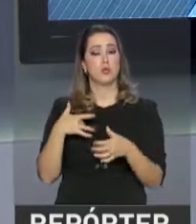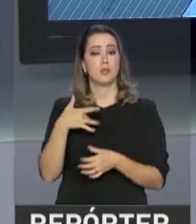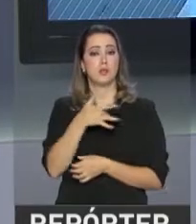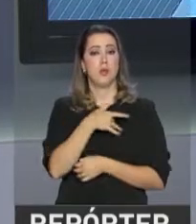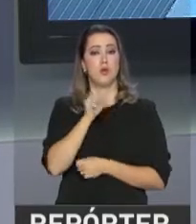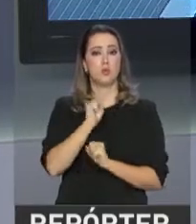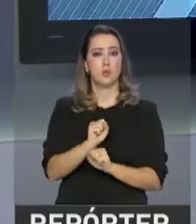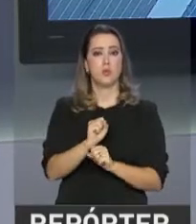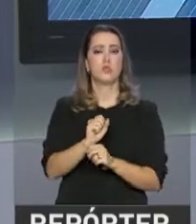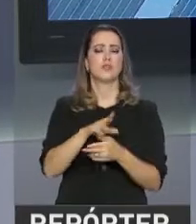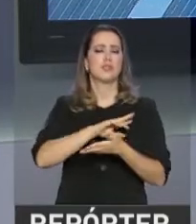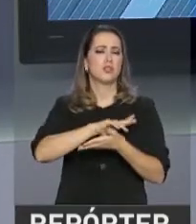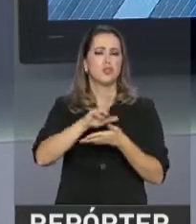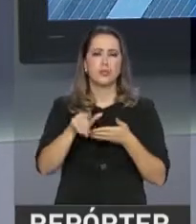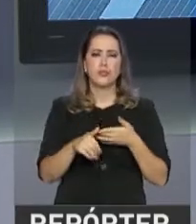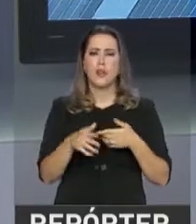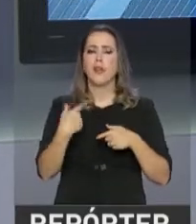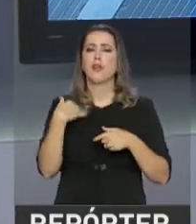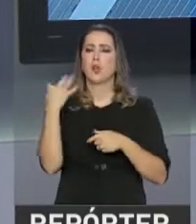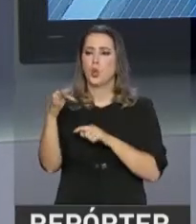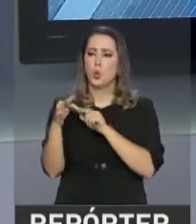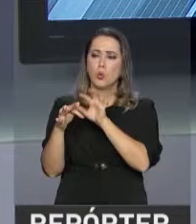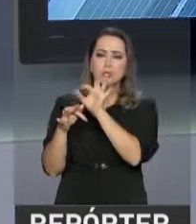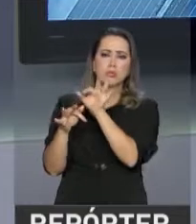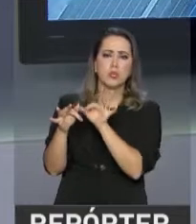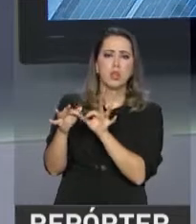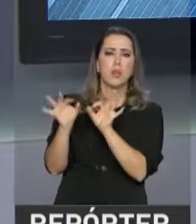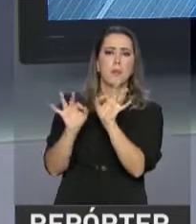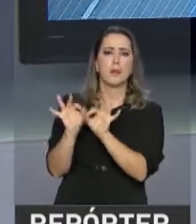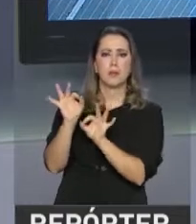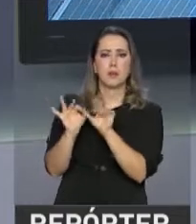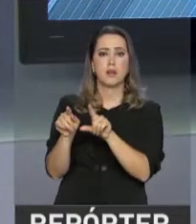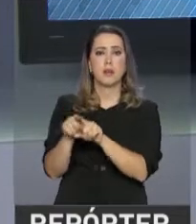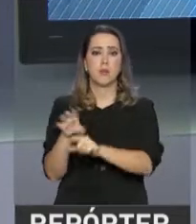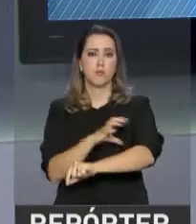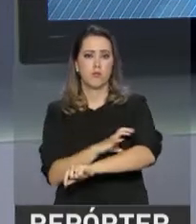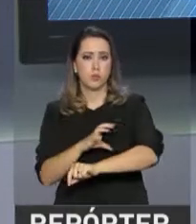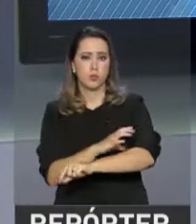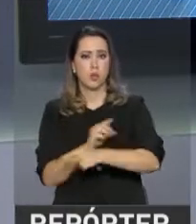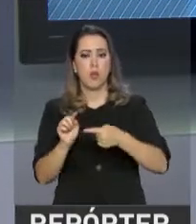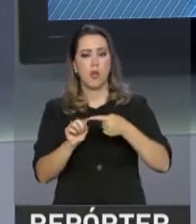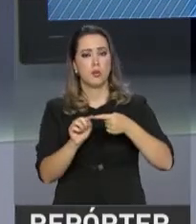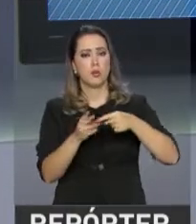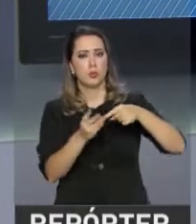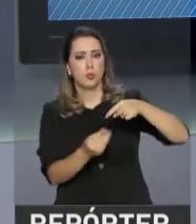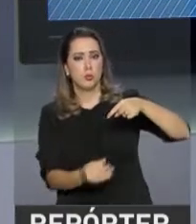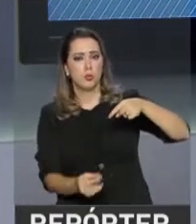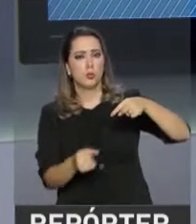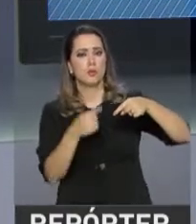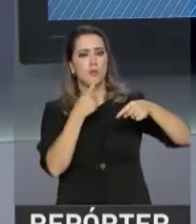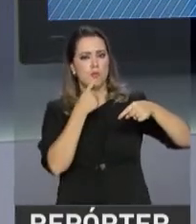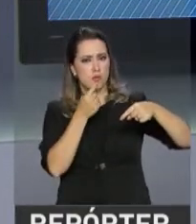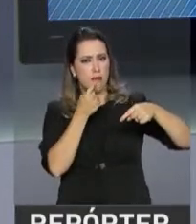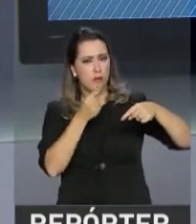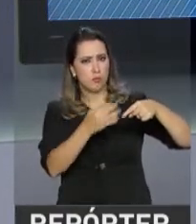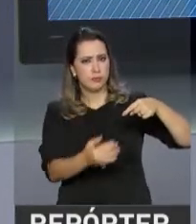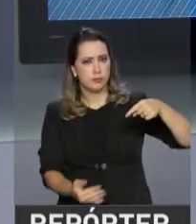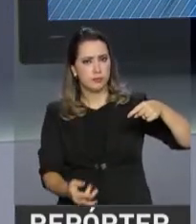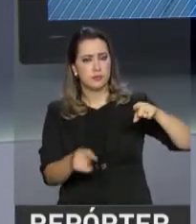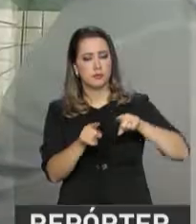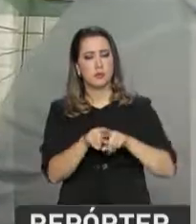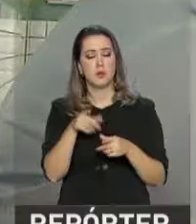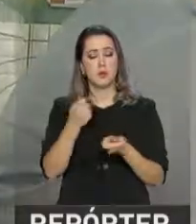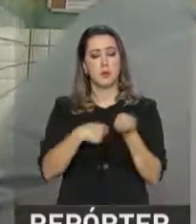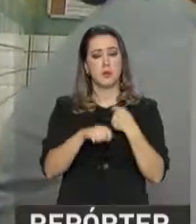a fazer curativos medir a pressão e glicemia dos pacientes a meta é melhorar o atendimento e economizar recursos